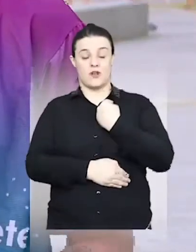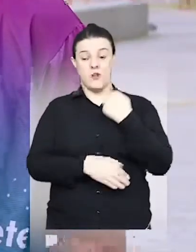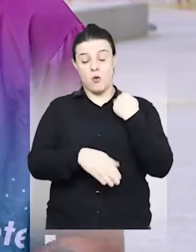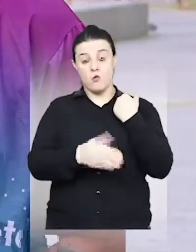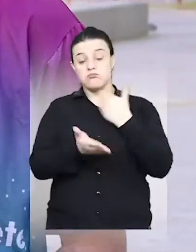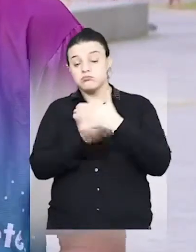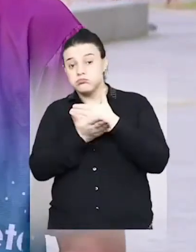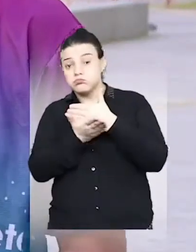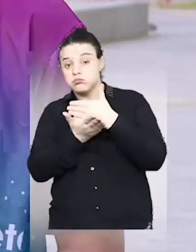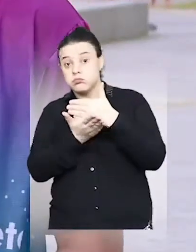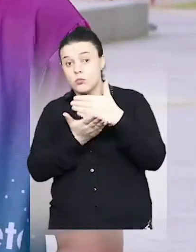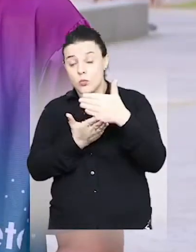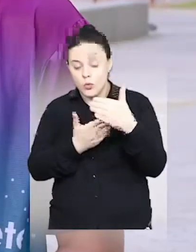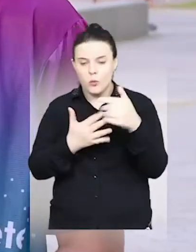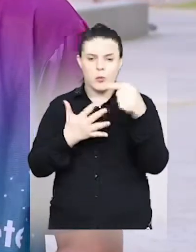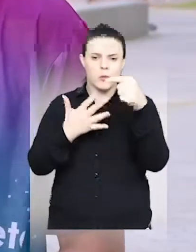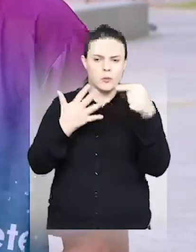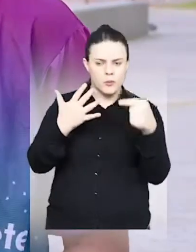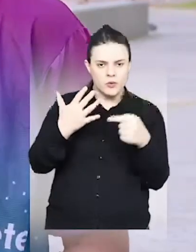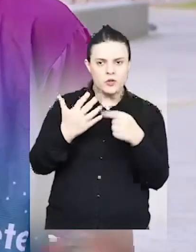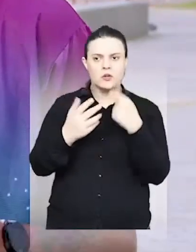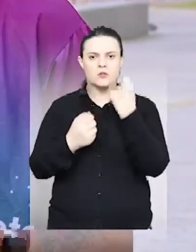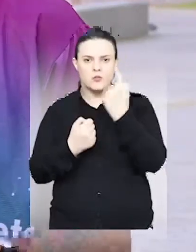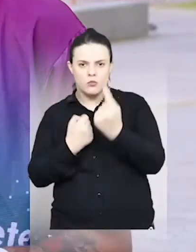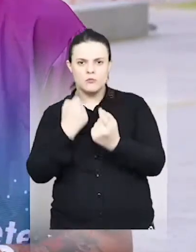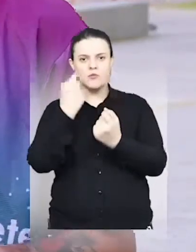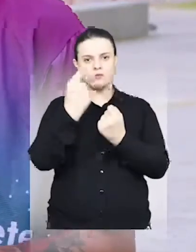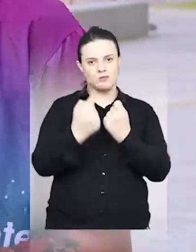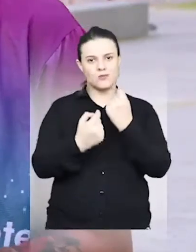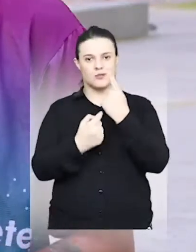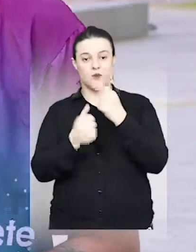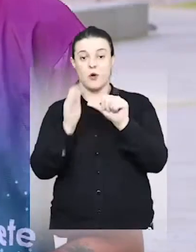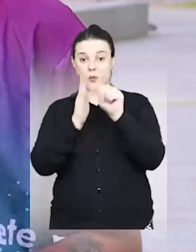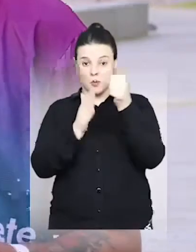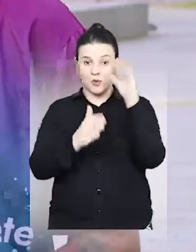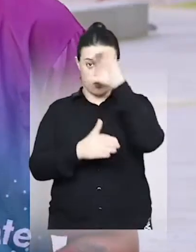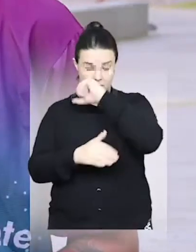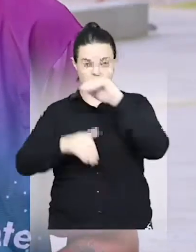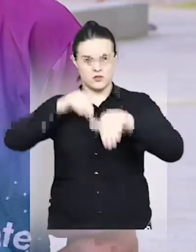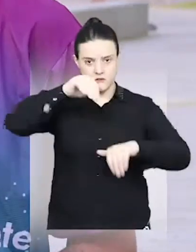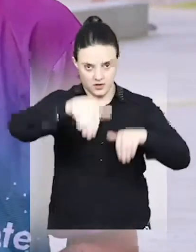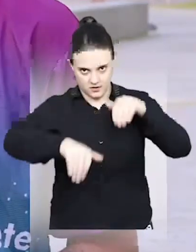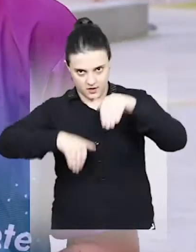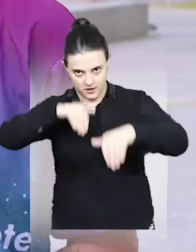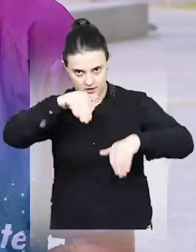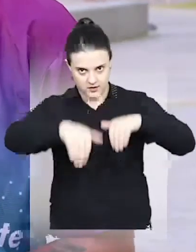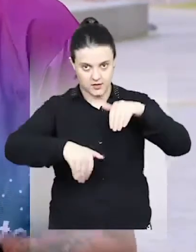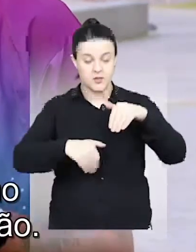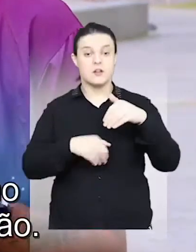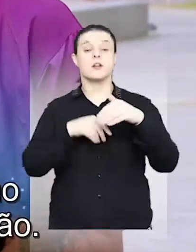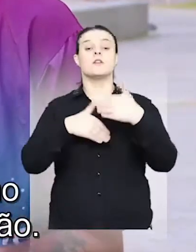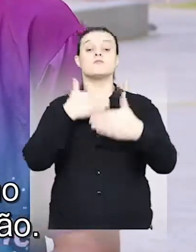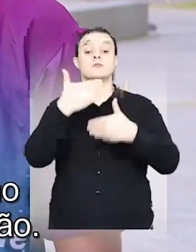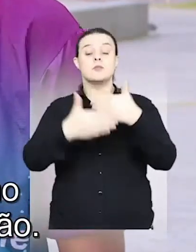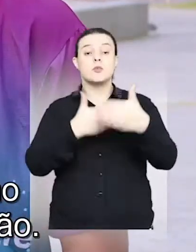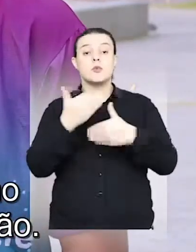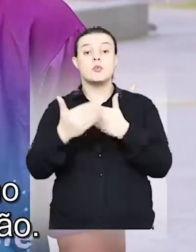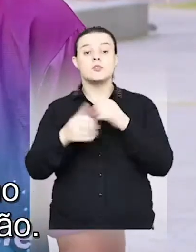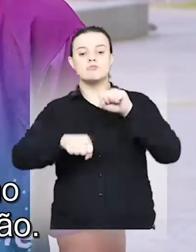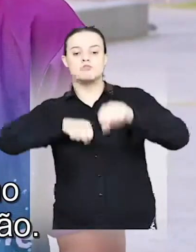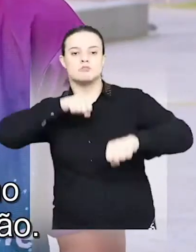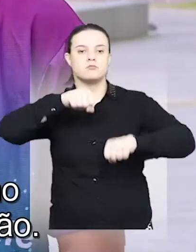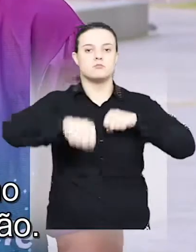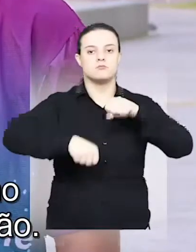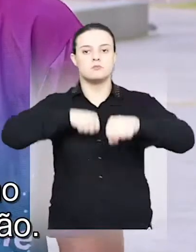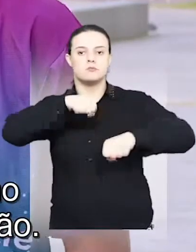eu ia ingressando modalidade uma por sua vez. Eu aprendi primeiro a nadar, depois eu comecei a